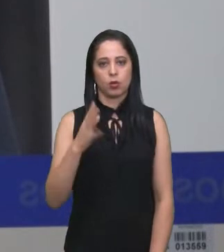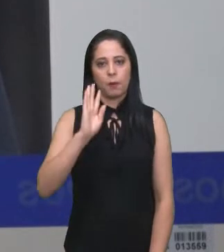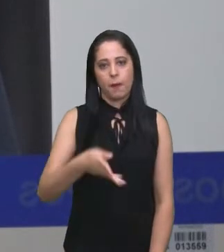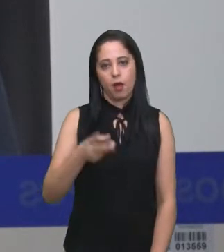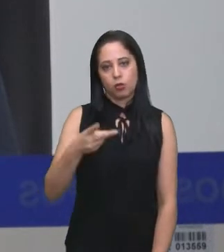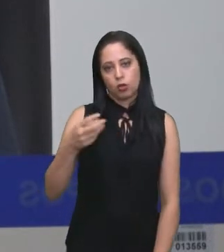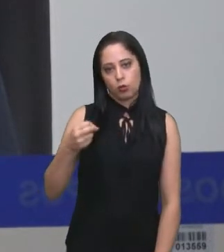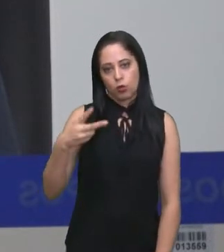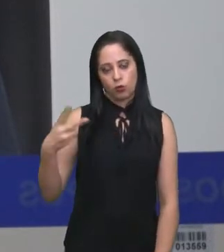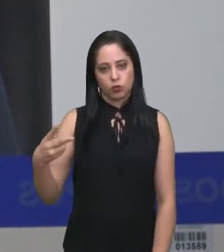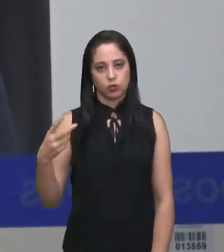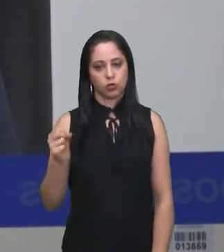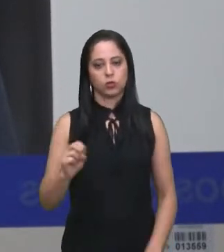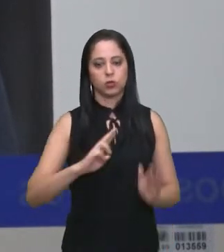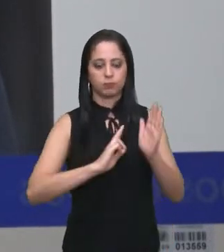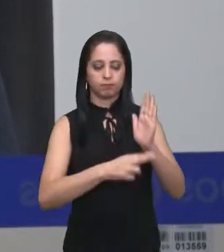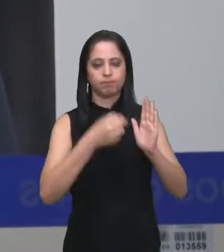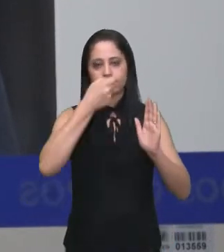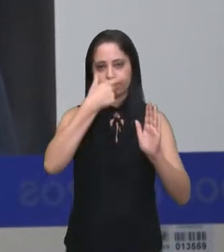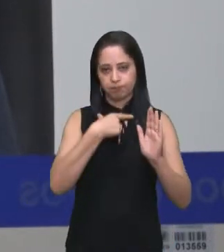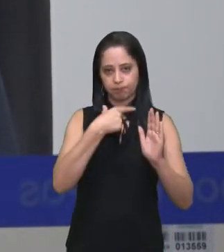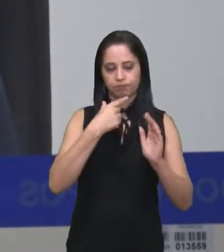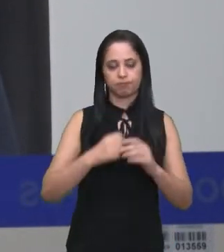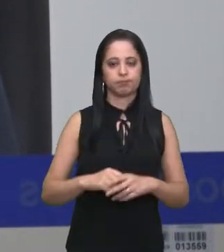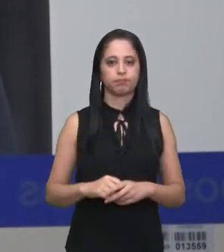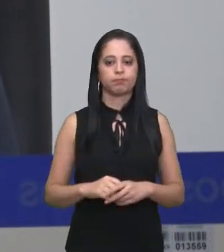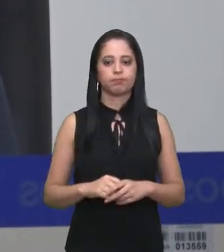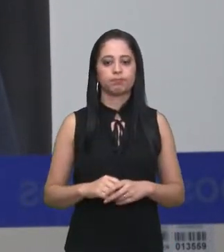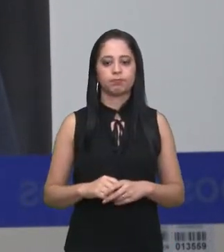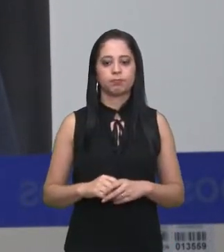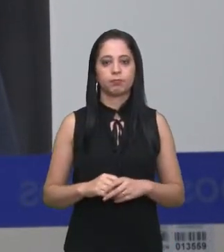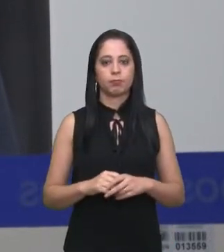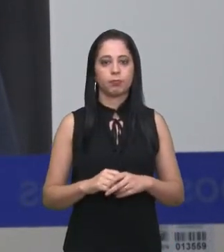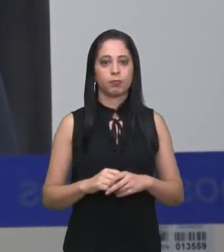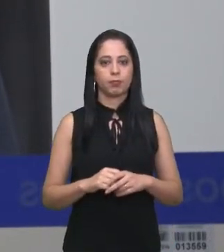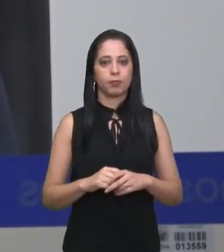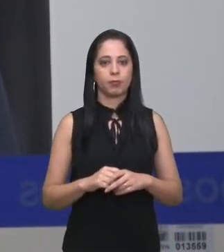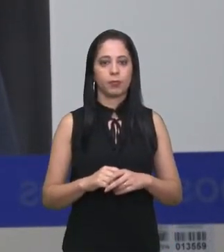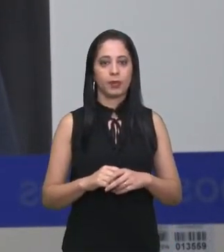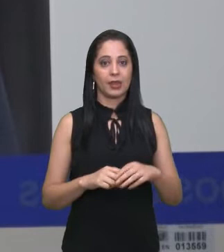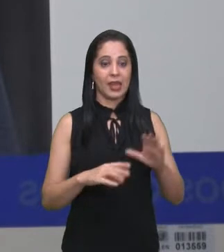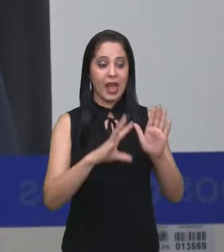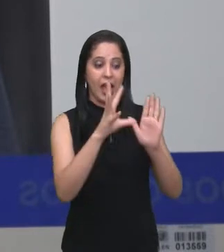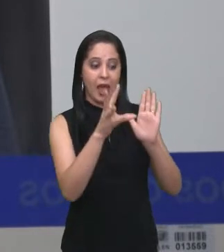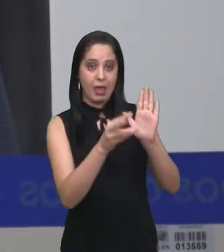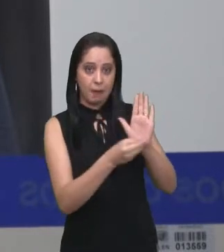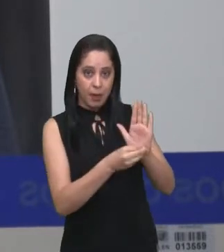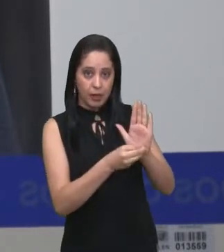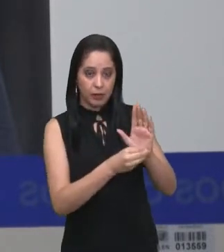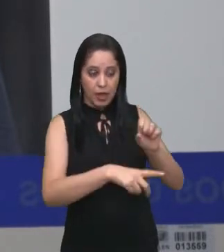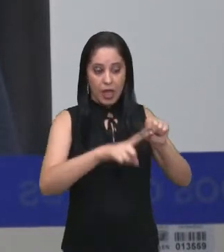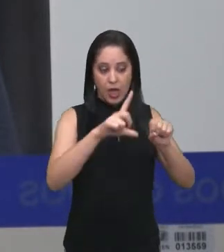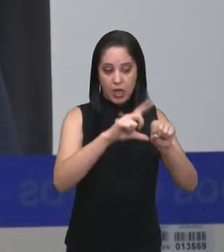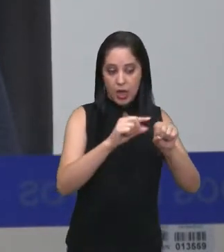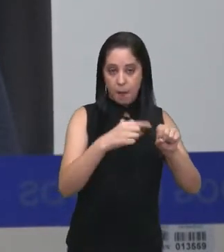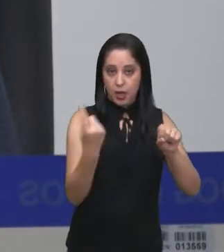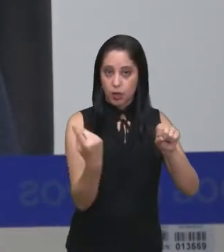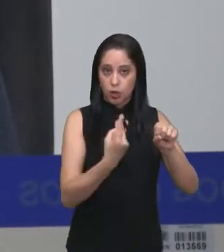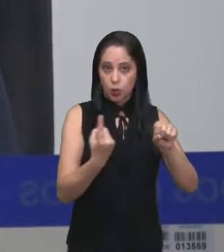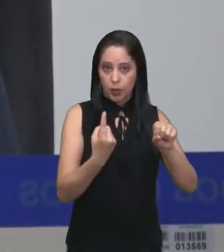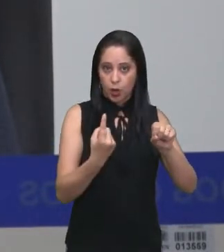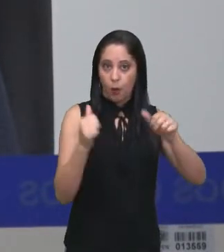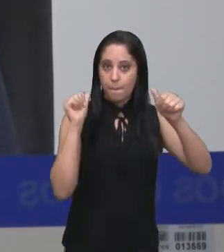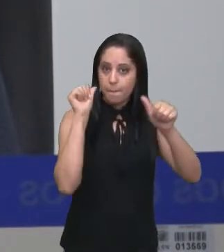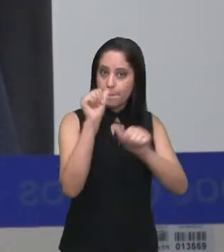64/2022, de autoria do vereador Roberto do Eleve. Altera a emenda e o artigo 1º do projeto de lei